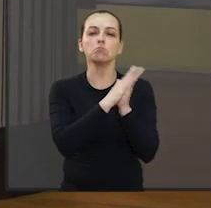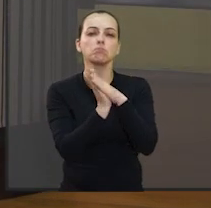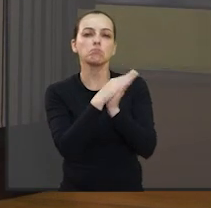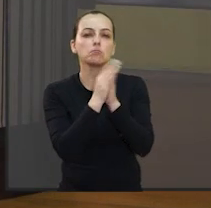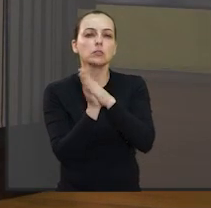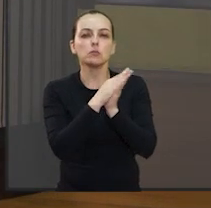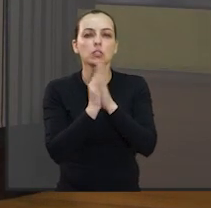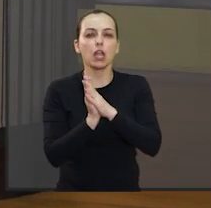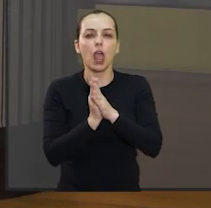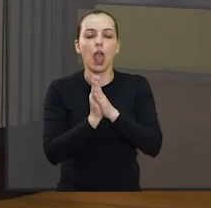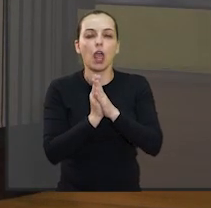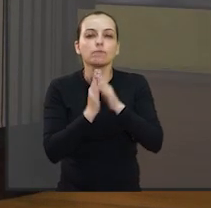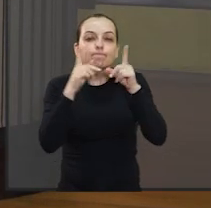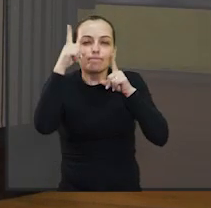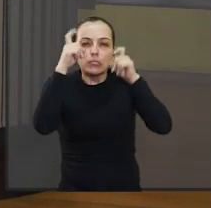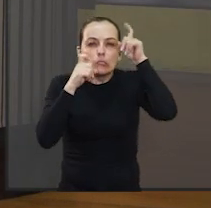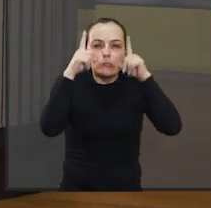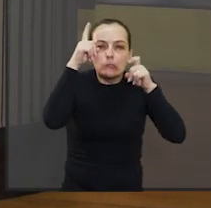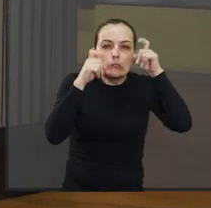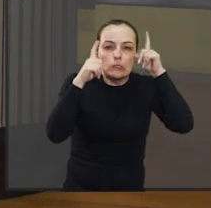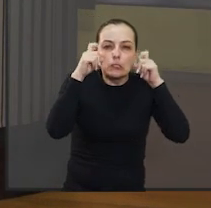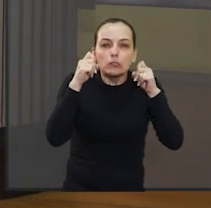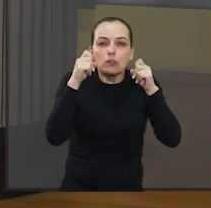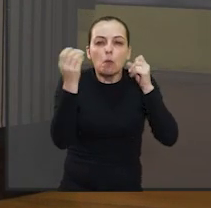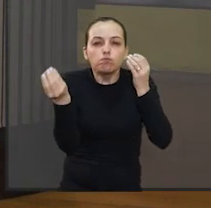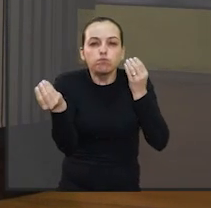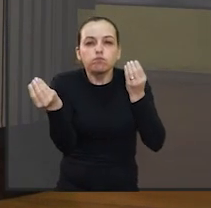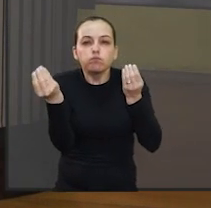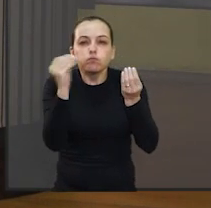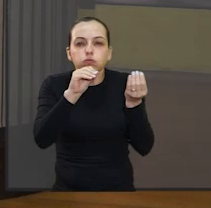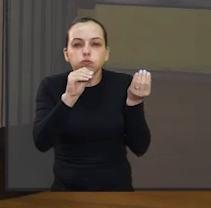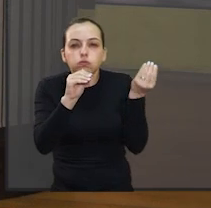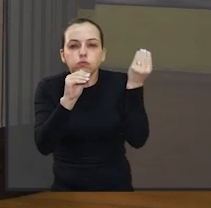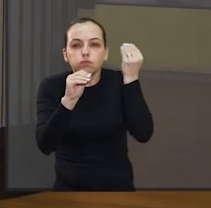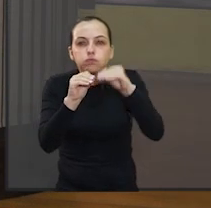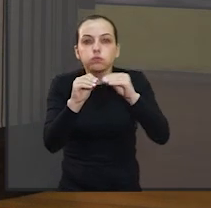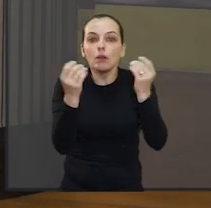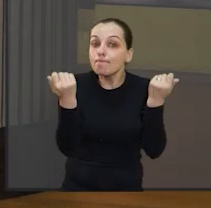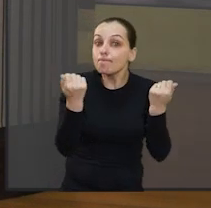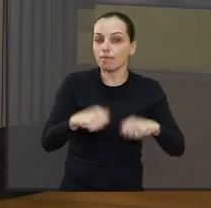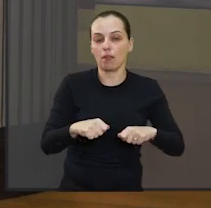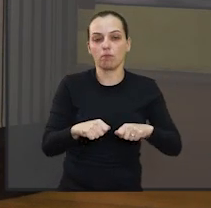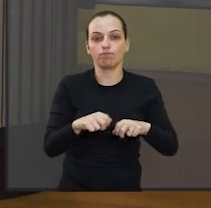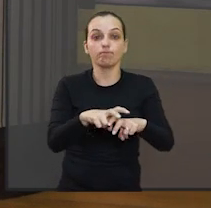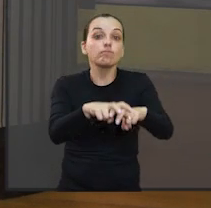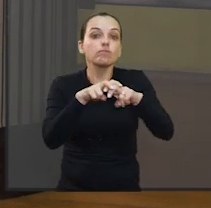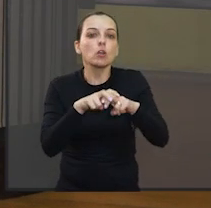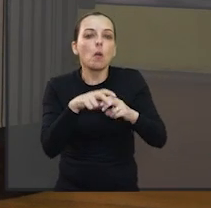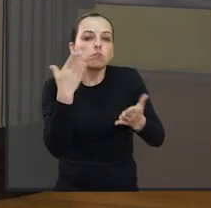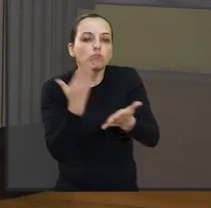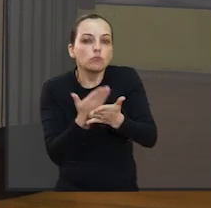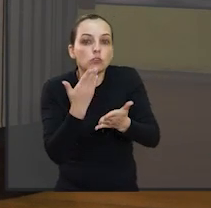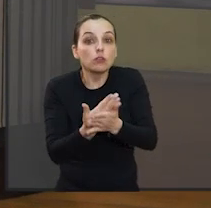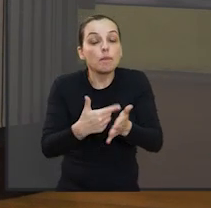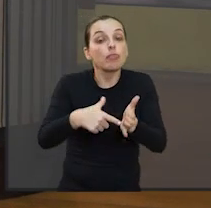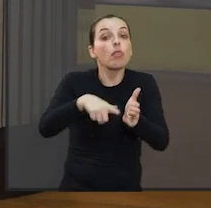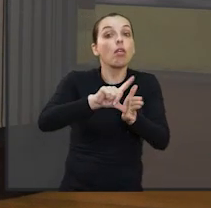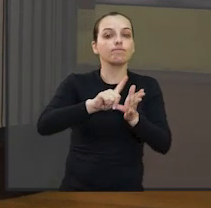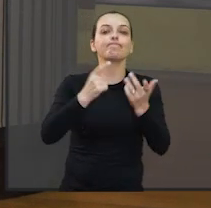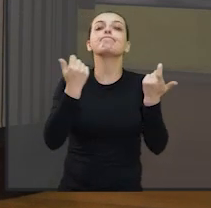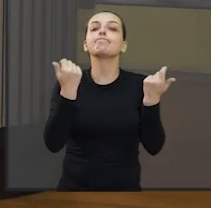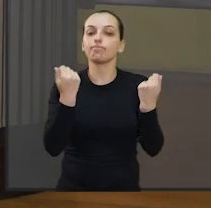muito complicado. Pode ser executado, mas é muito complicado. Então a gente tem que colocar no rosto dele